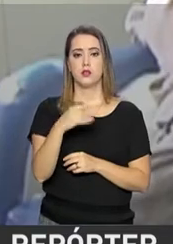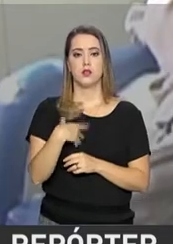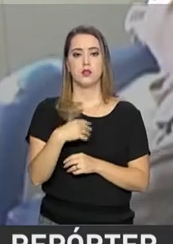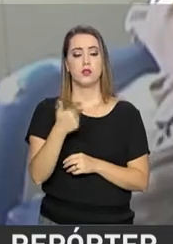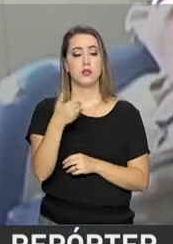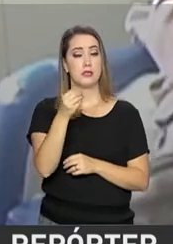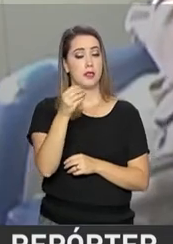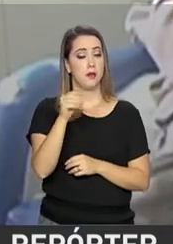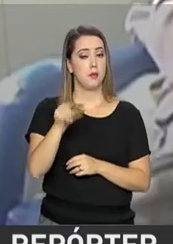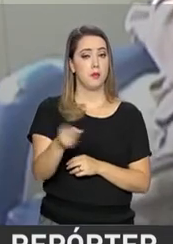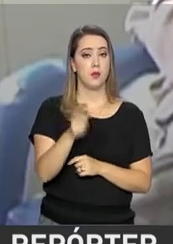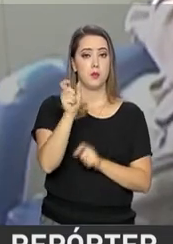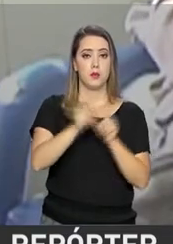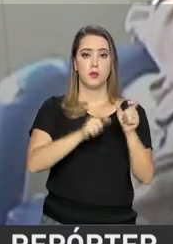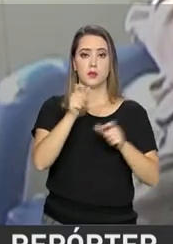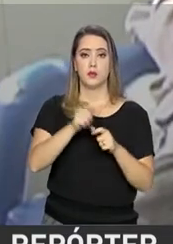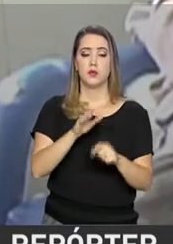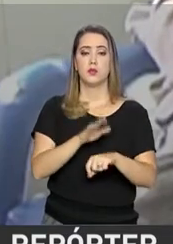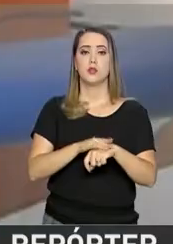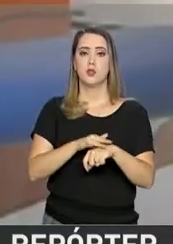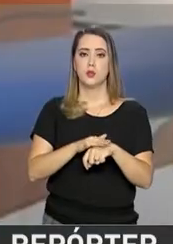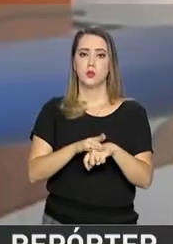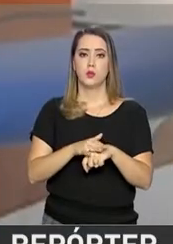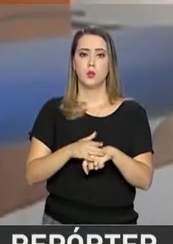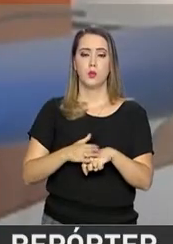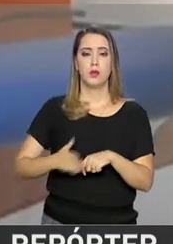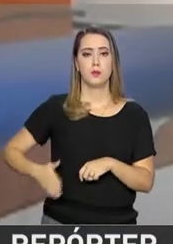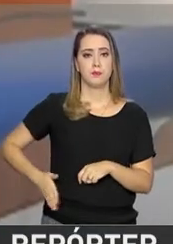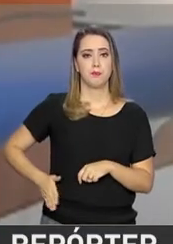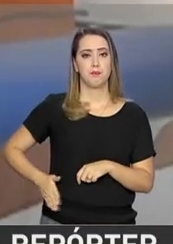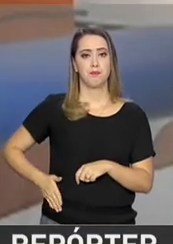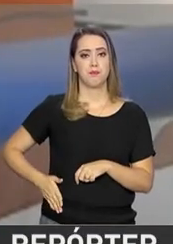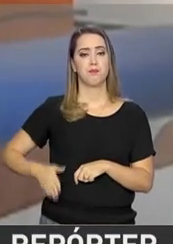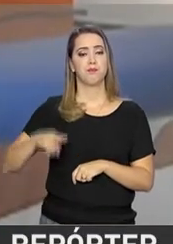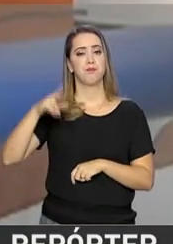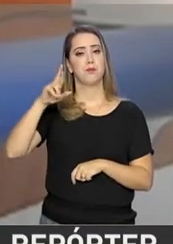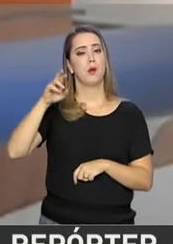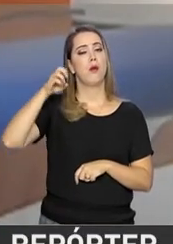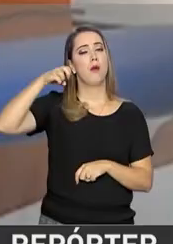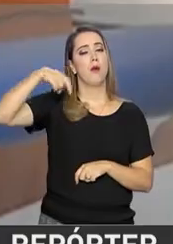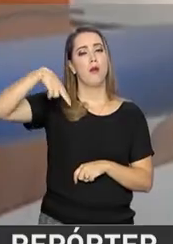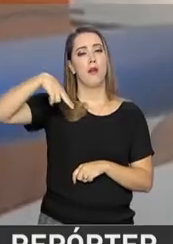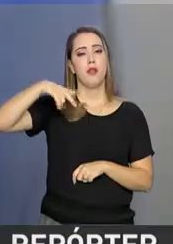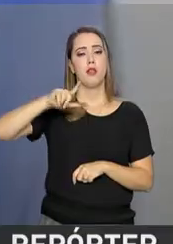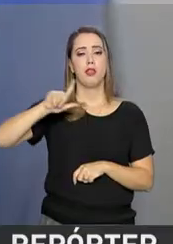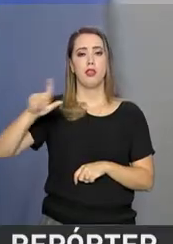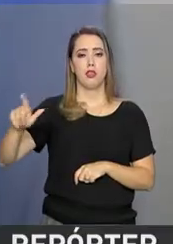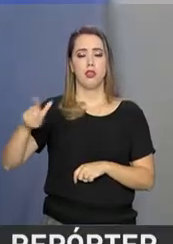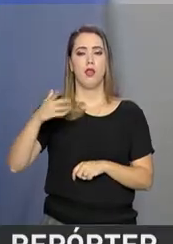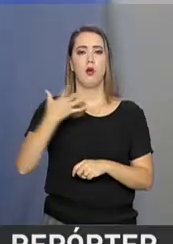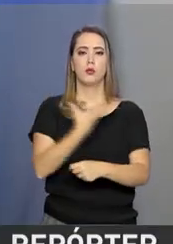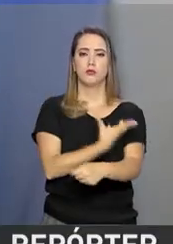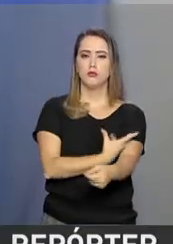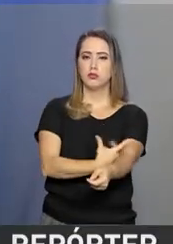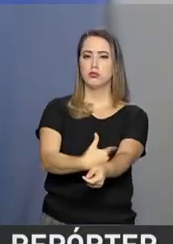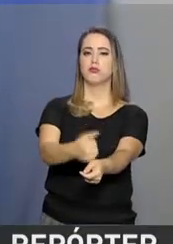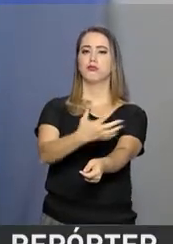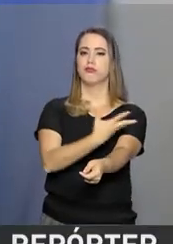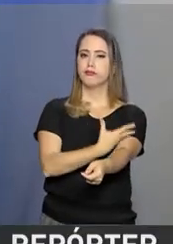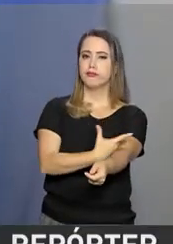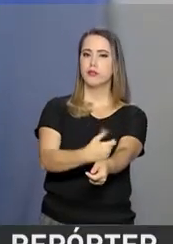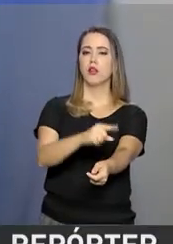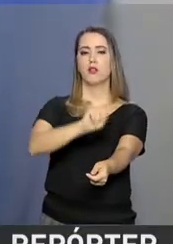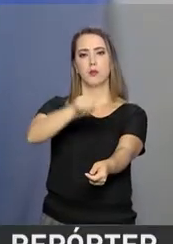100 mil pessoas que têm doença renal crônica e realiza o tratamento de terapia renal substitutiva no país mais de